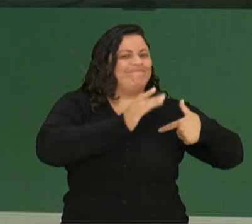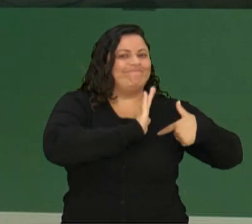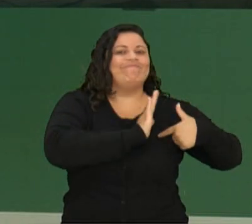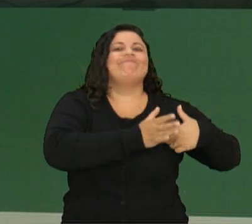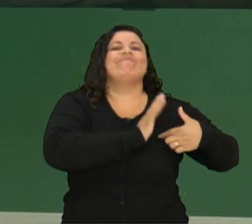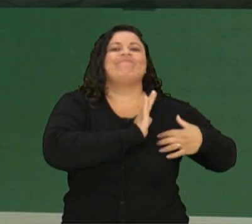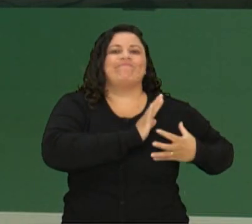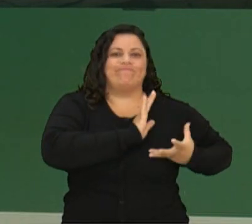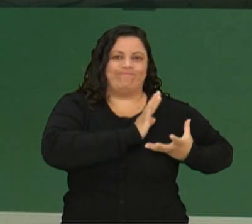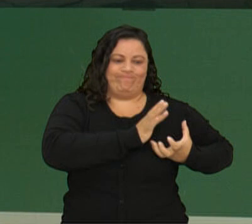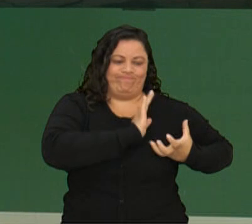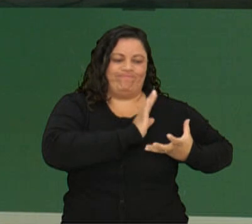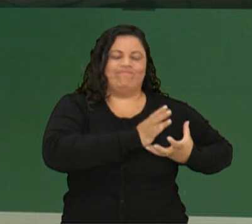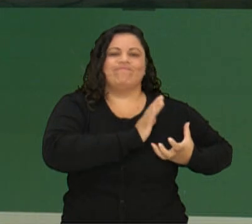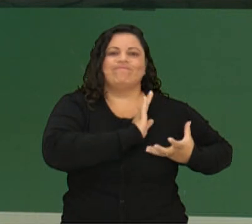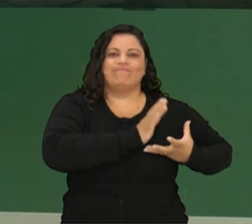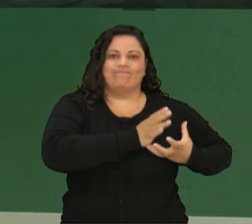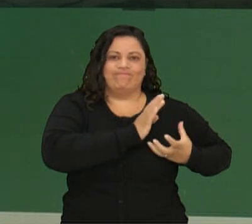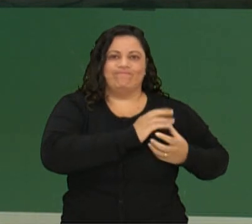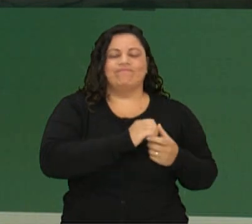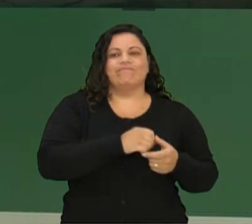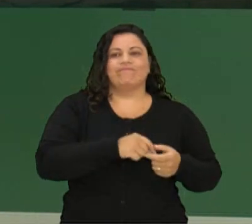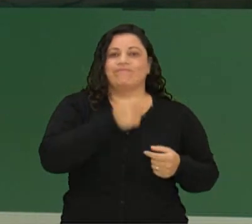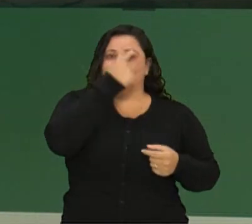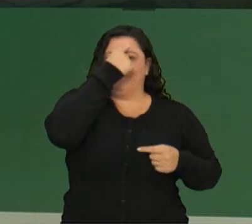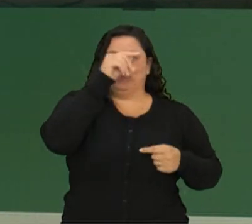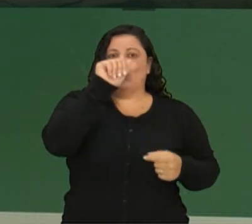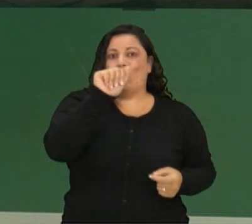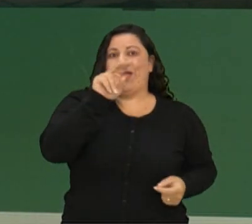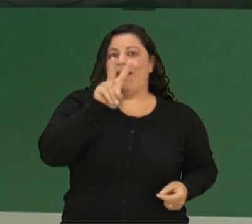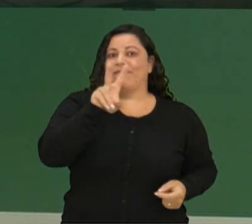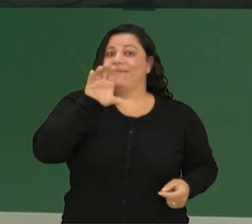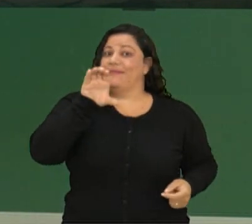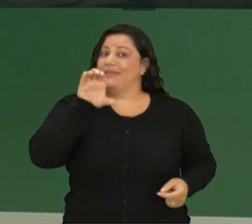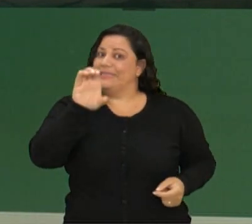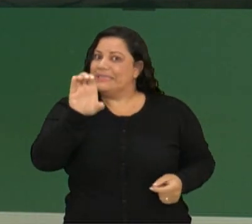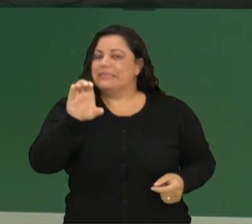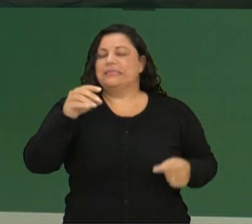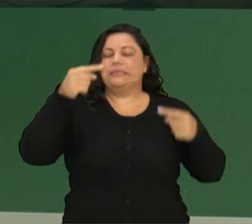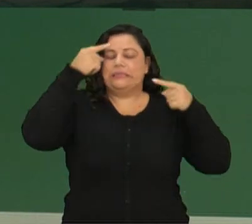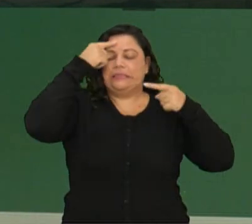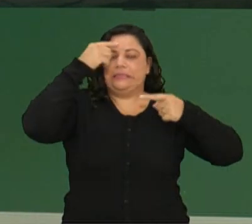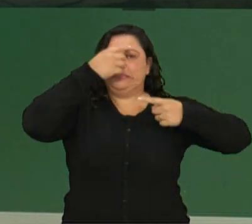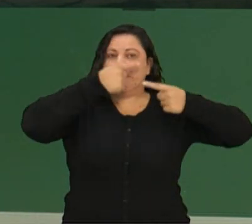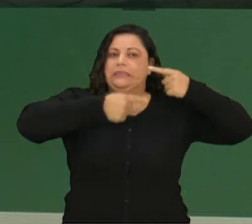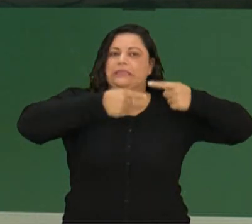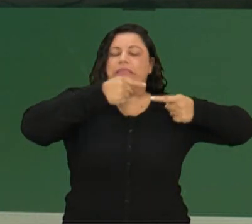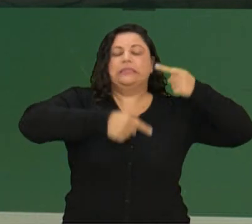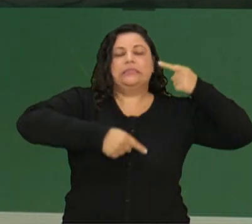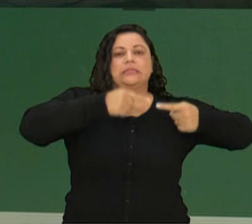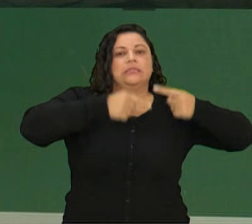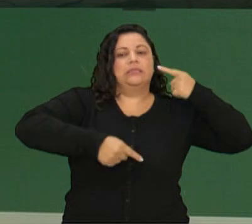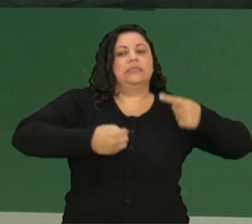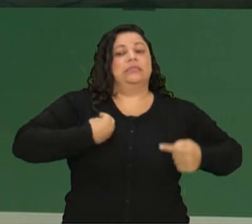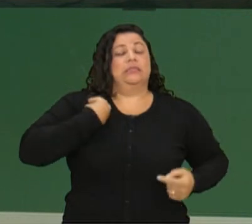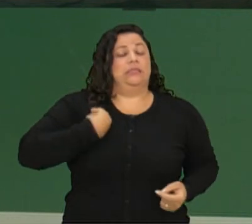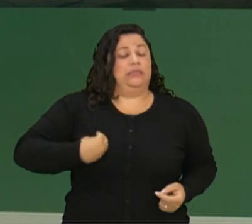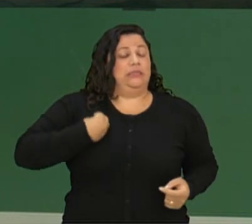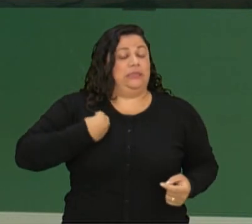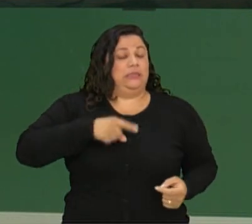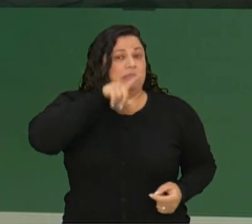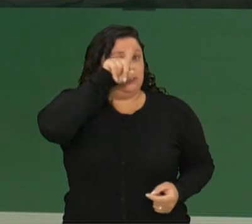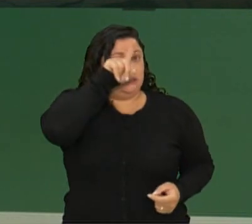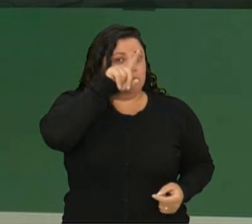né, chances dela ter um acidente vascular cerebral, ou seja, já começa a comprometer toda a vida dessa pessoa,